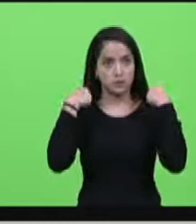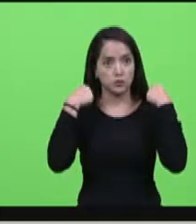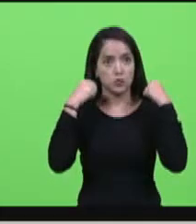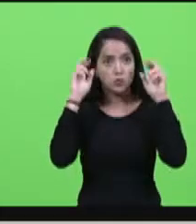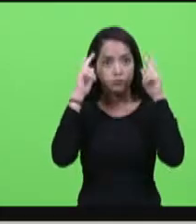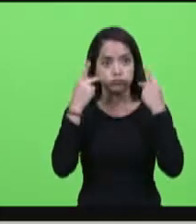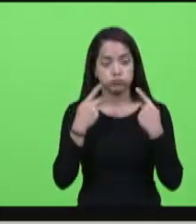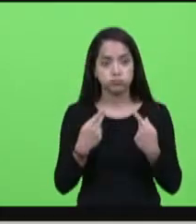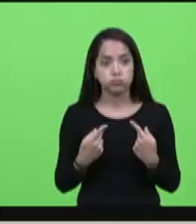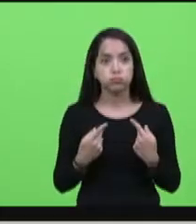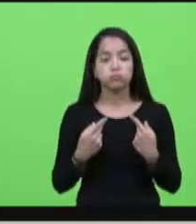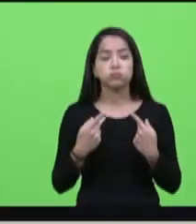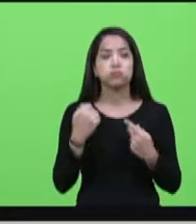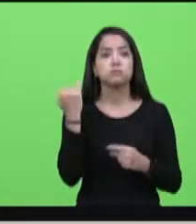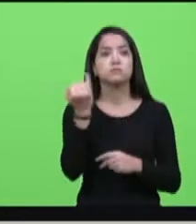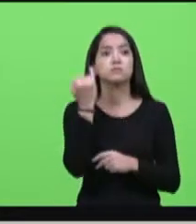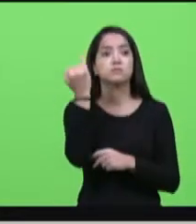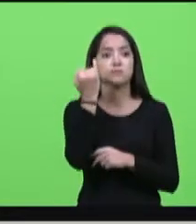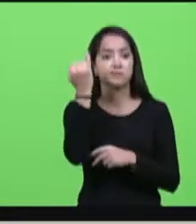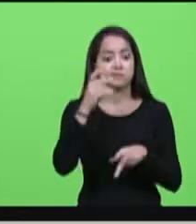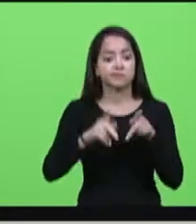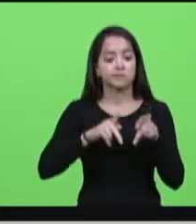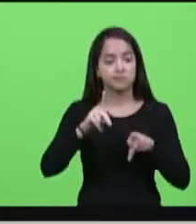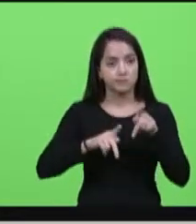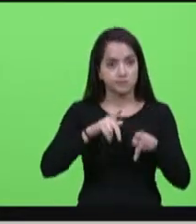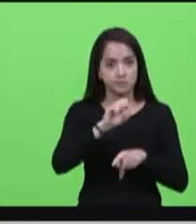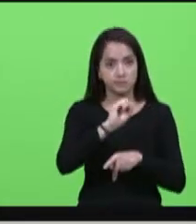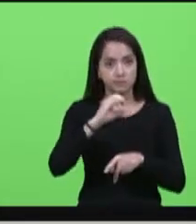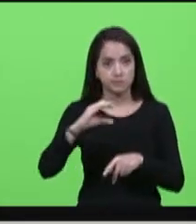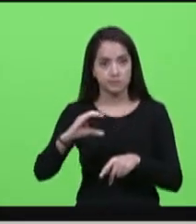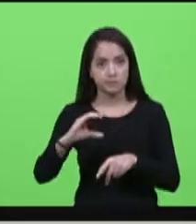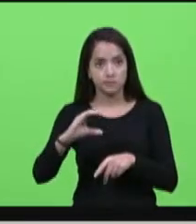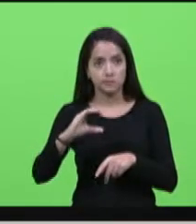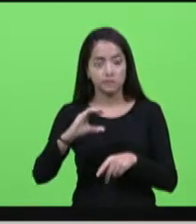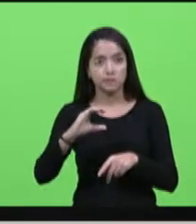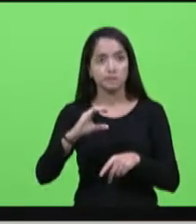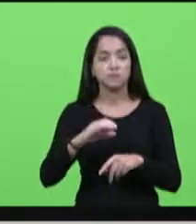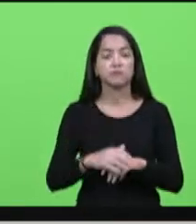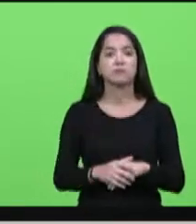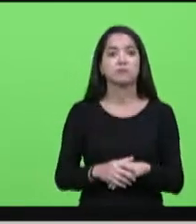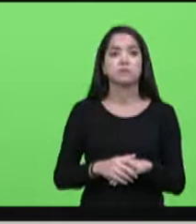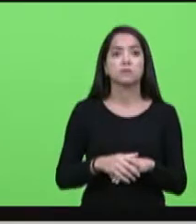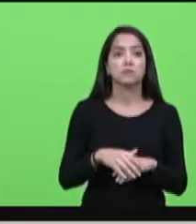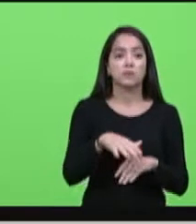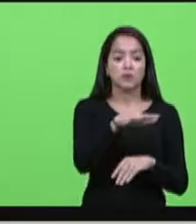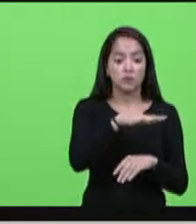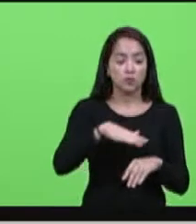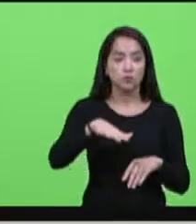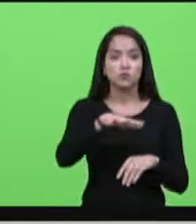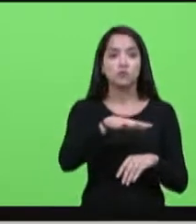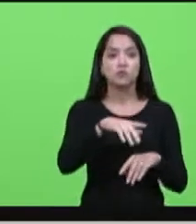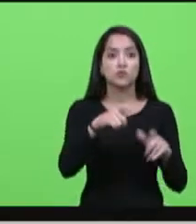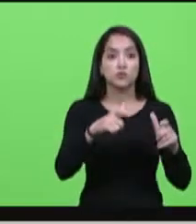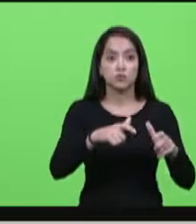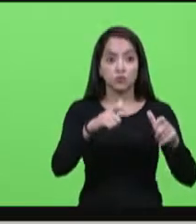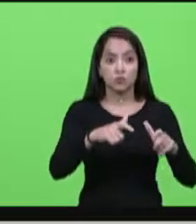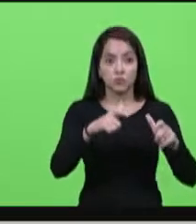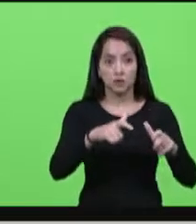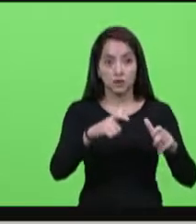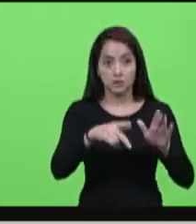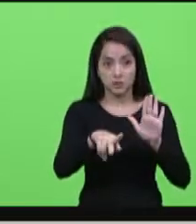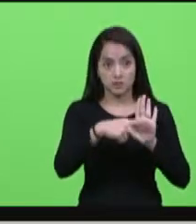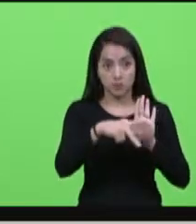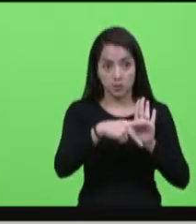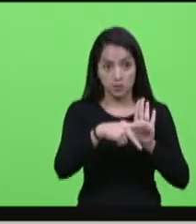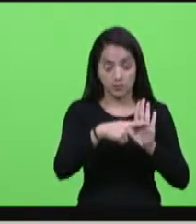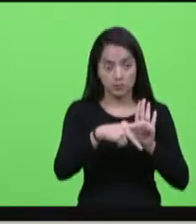essenciais para a população de Santa Catarina e estabelecimentos prestadores de serviço destinados a essa finalidade, bem